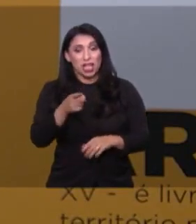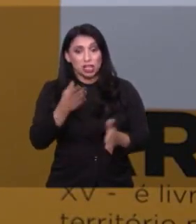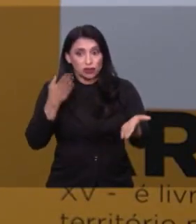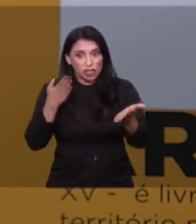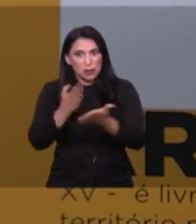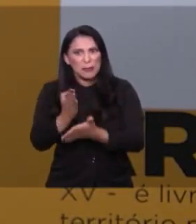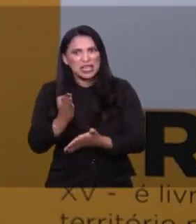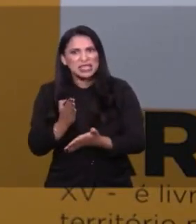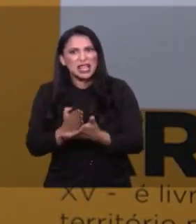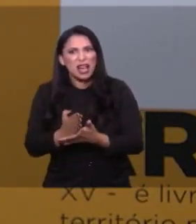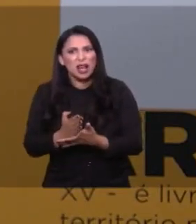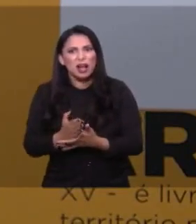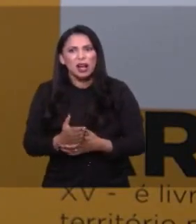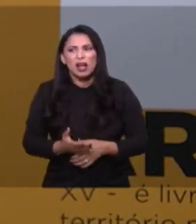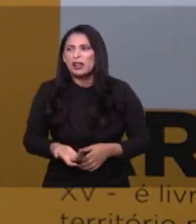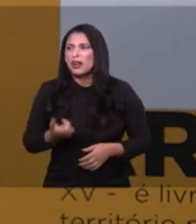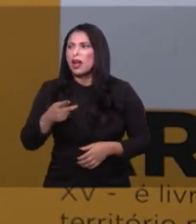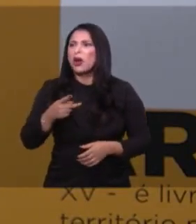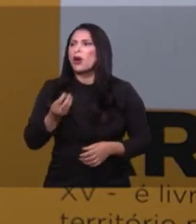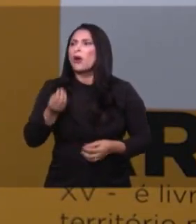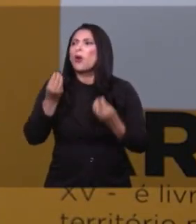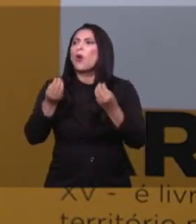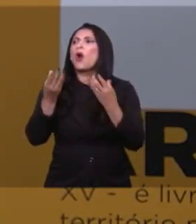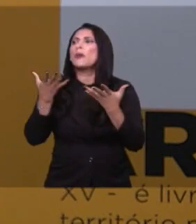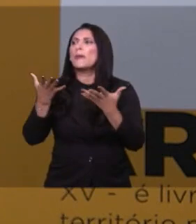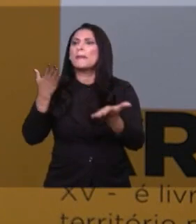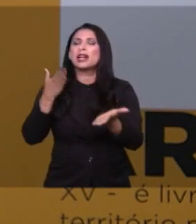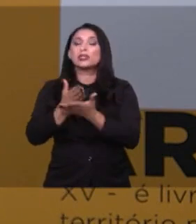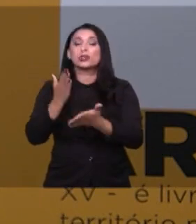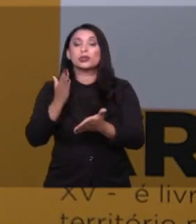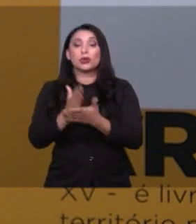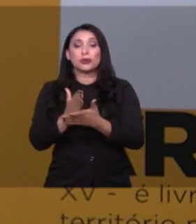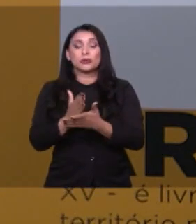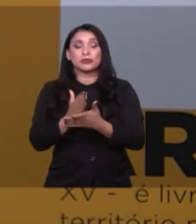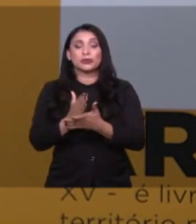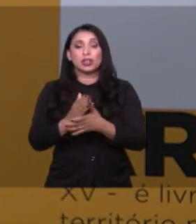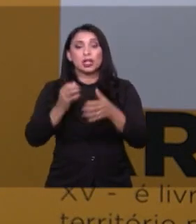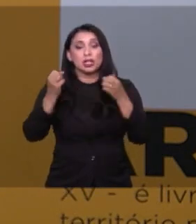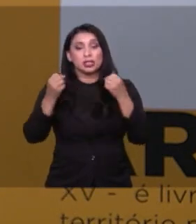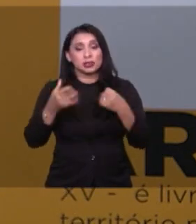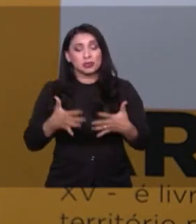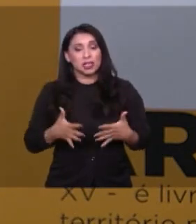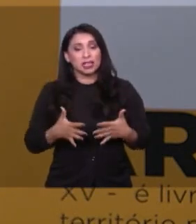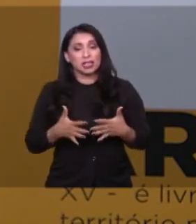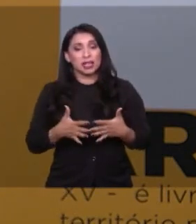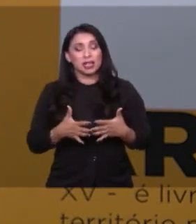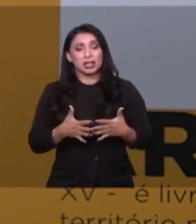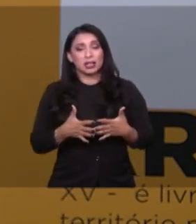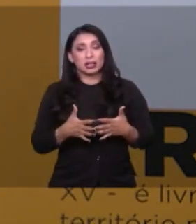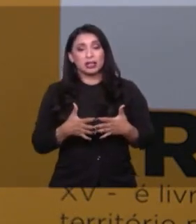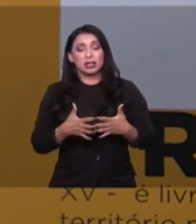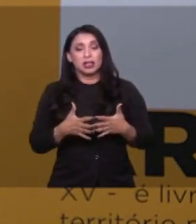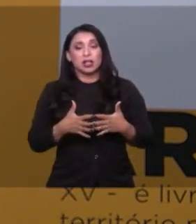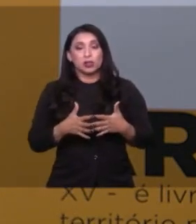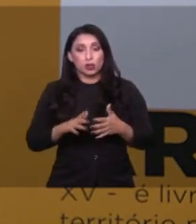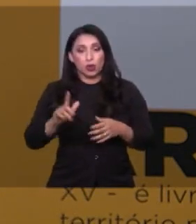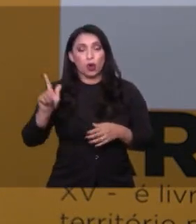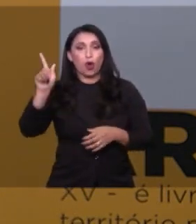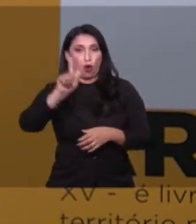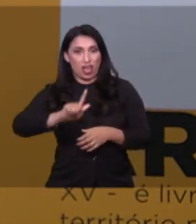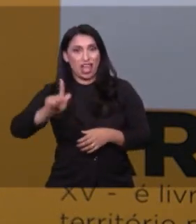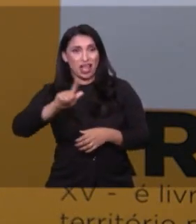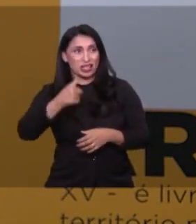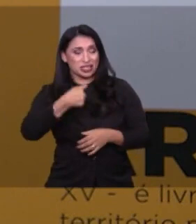fala, como que essa menina conseguir passar, entendeu? E como eu já contei meu caso, eu fui decepcionada no concurso de Goiás, que eu fui em